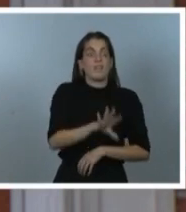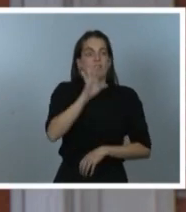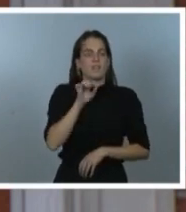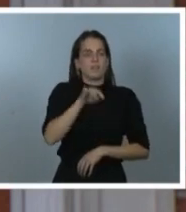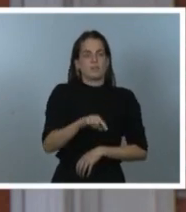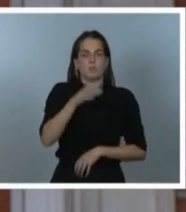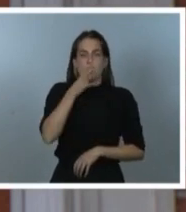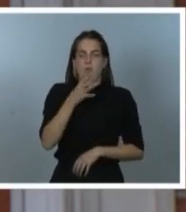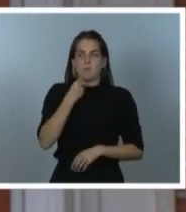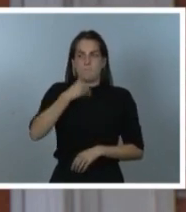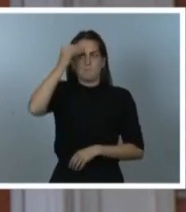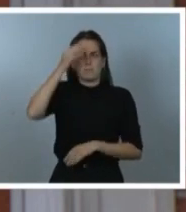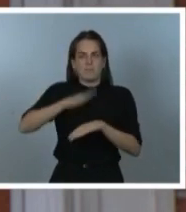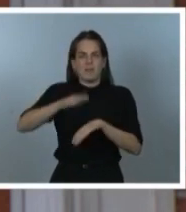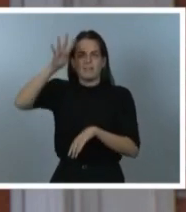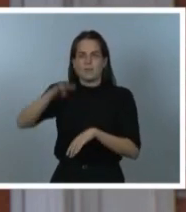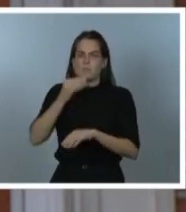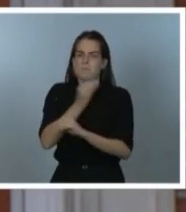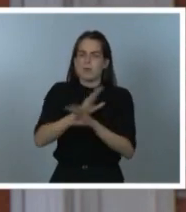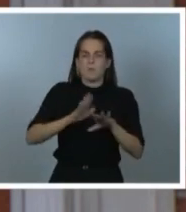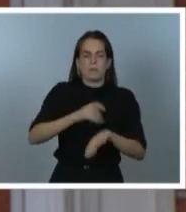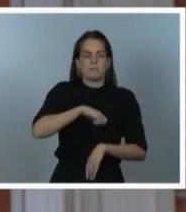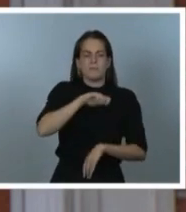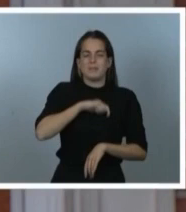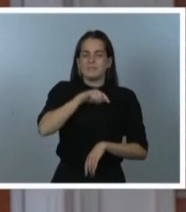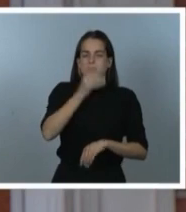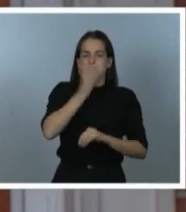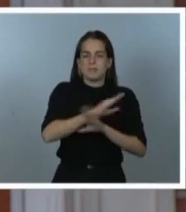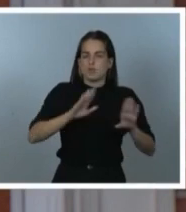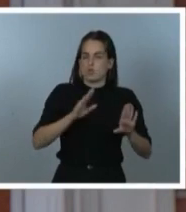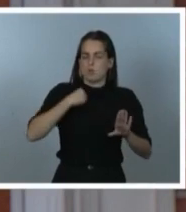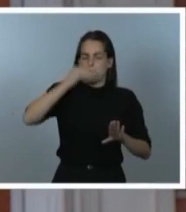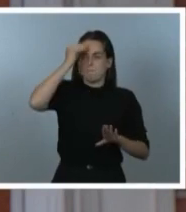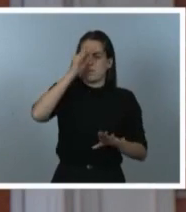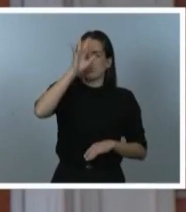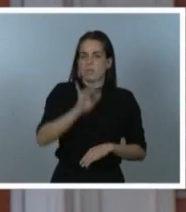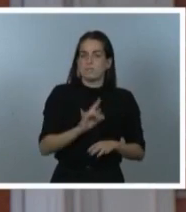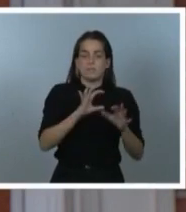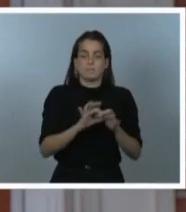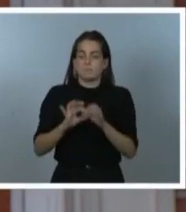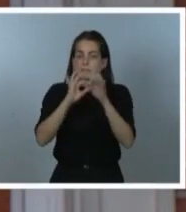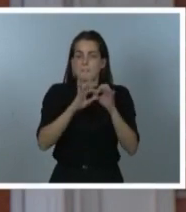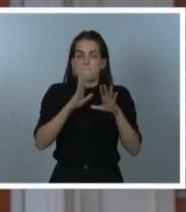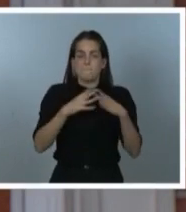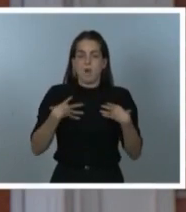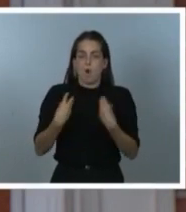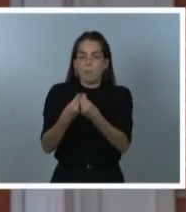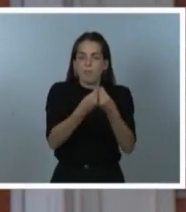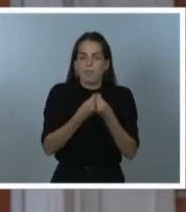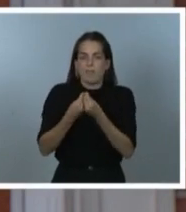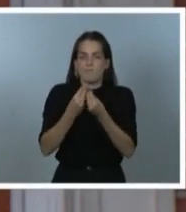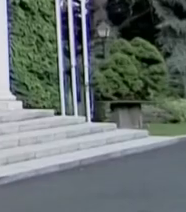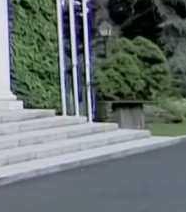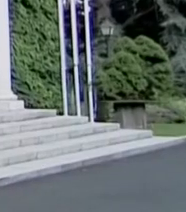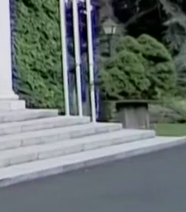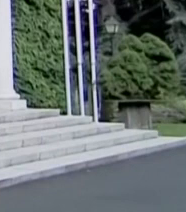porque é o melhor para a Catalunha melhor para a Espanha e mais consistente com o espírito da Mônica depois existência da Constituição espanhola